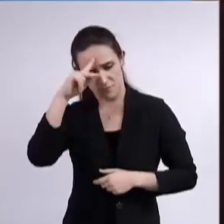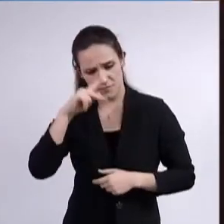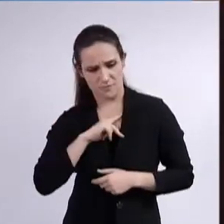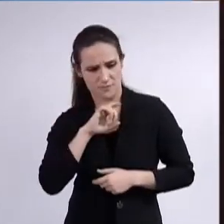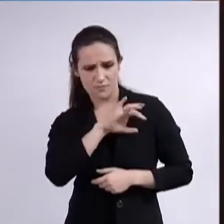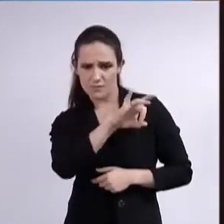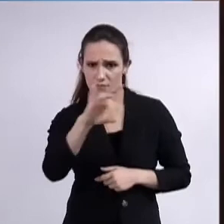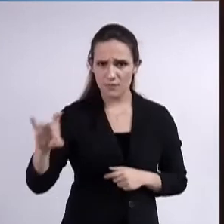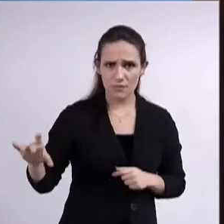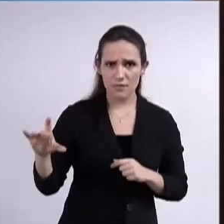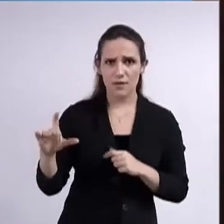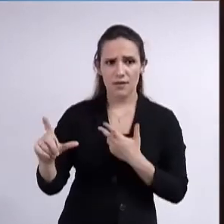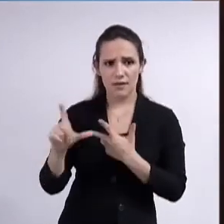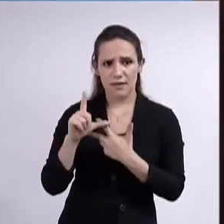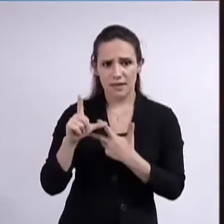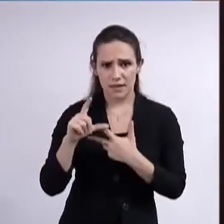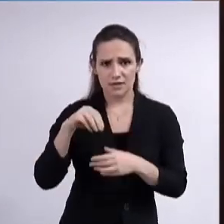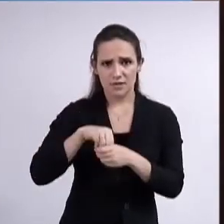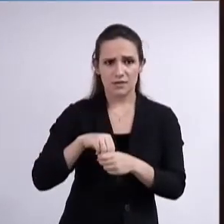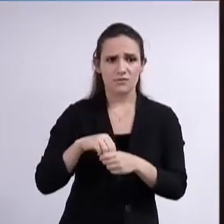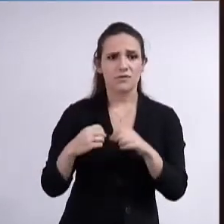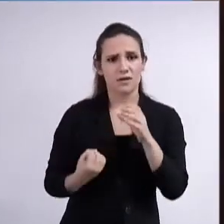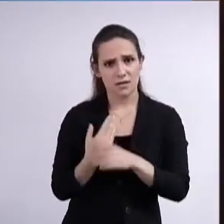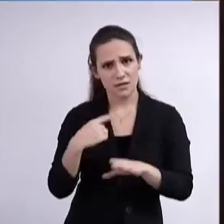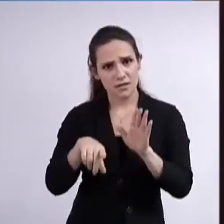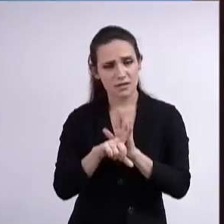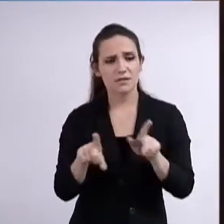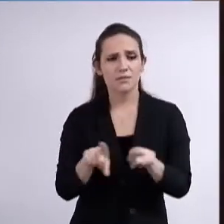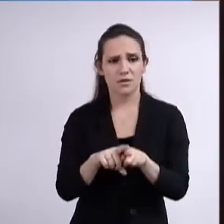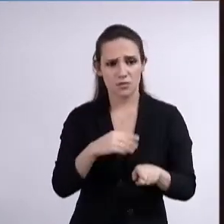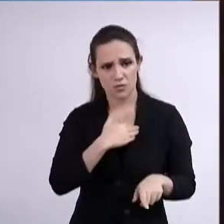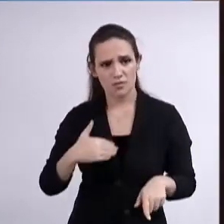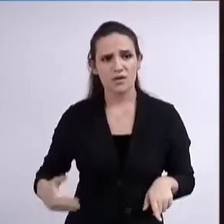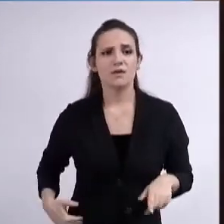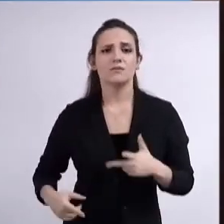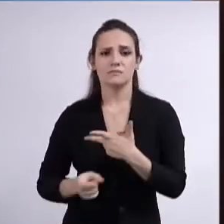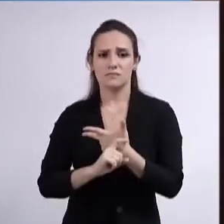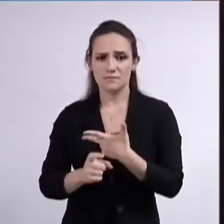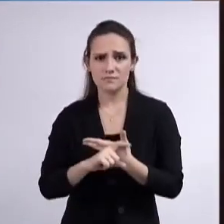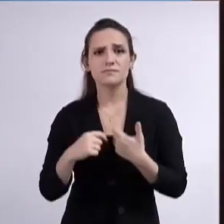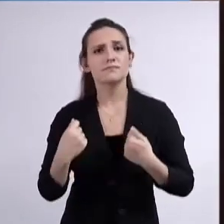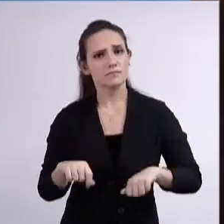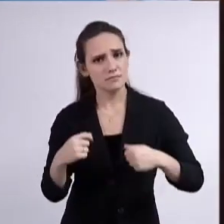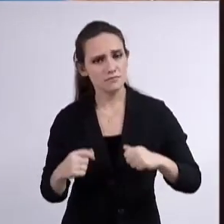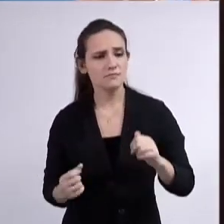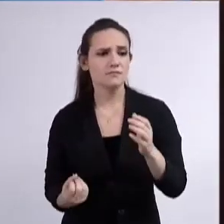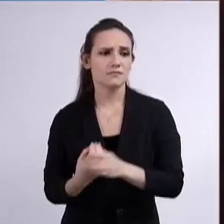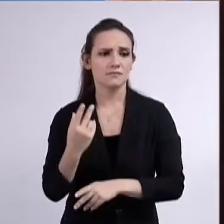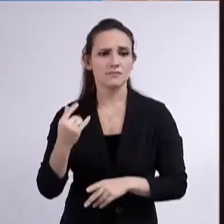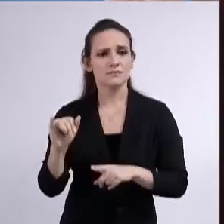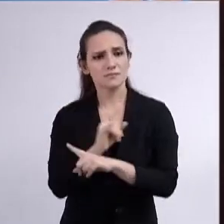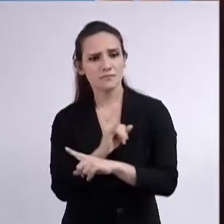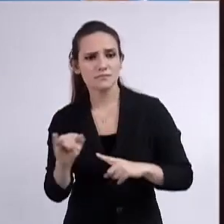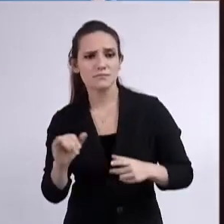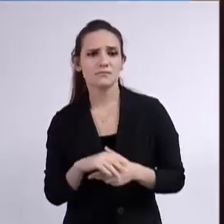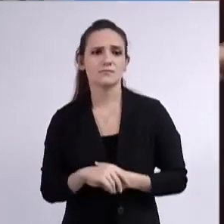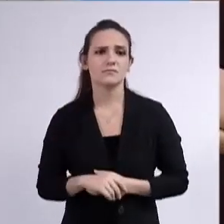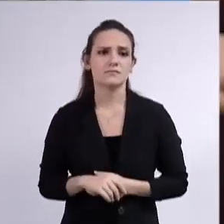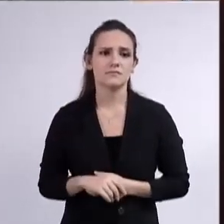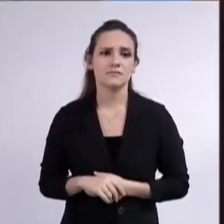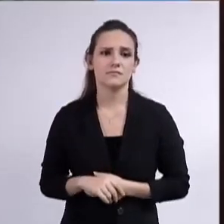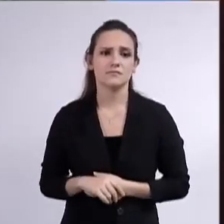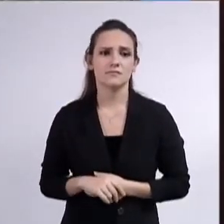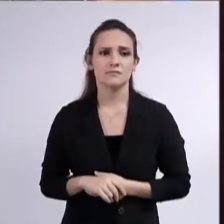nós como legisladores. O poder público executivo tem que criar esse tipo de situação